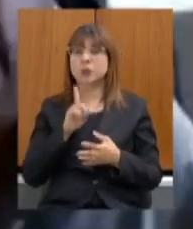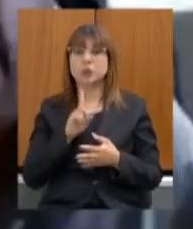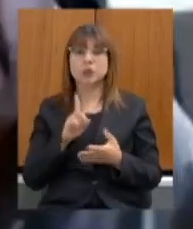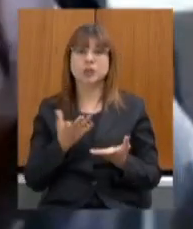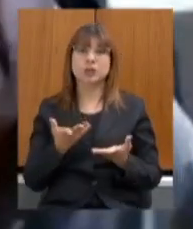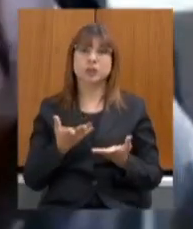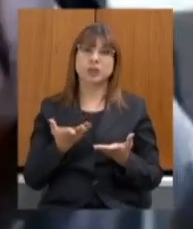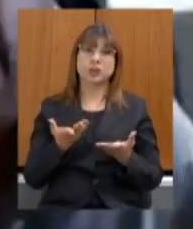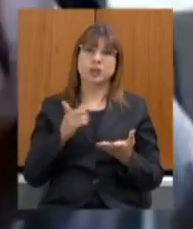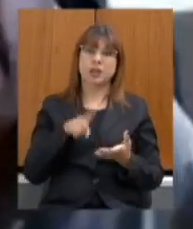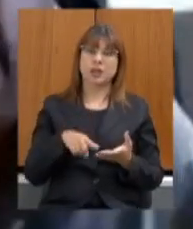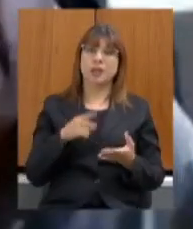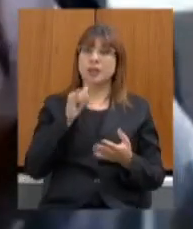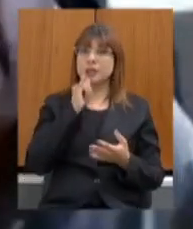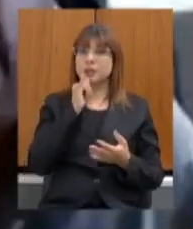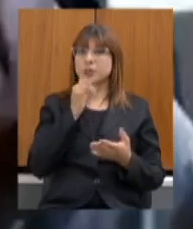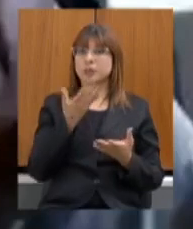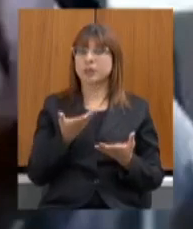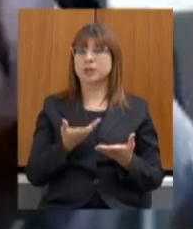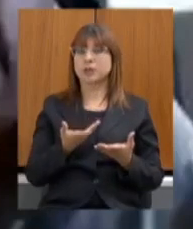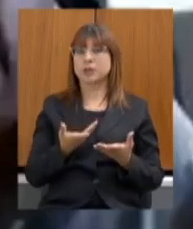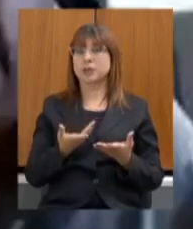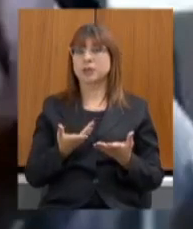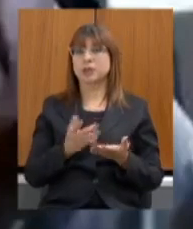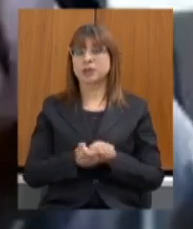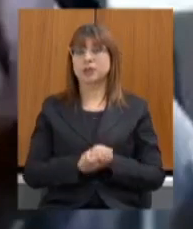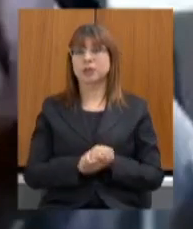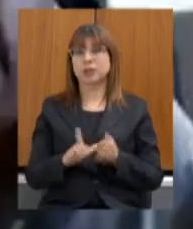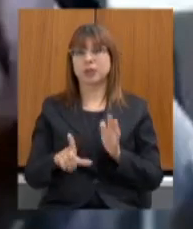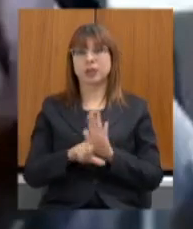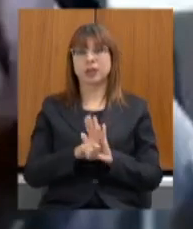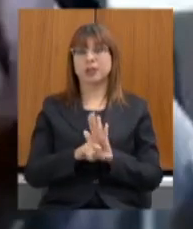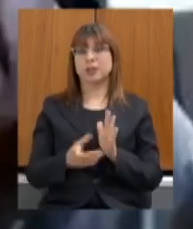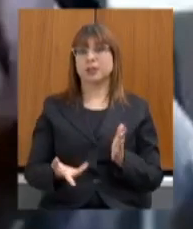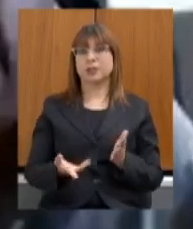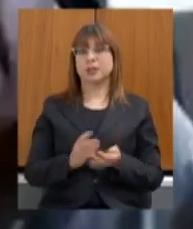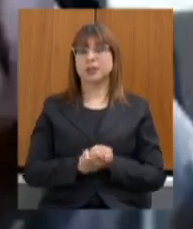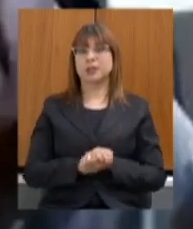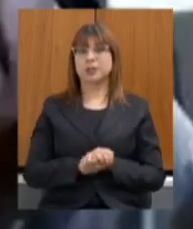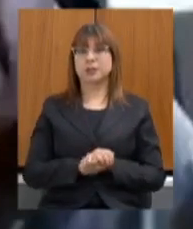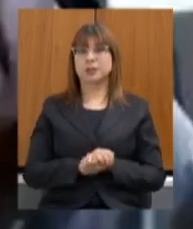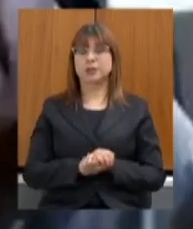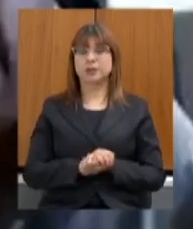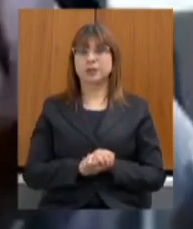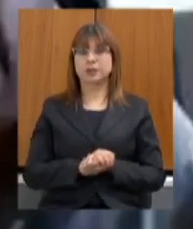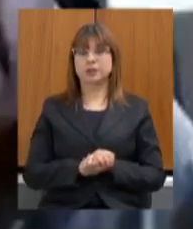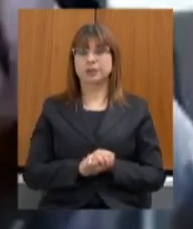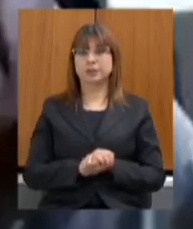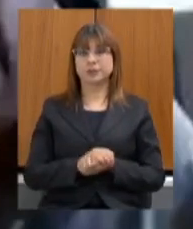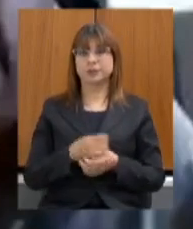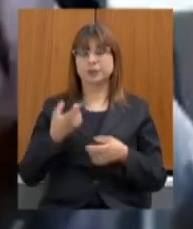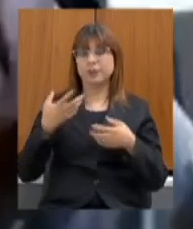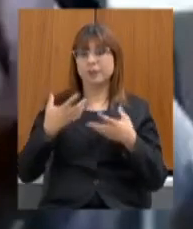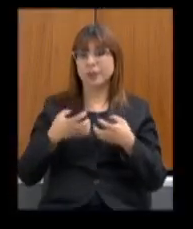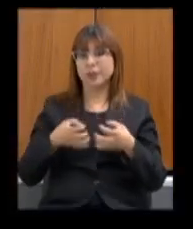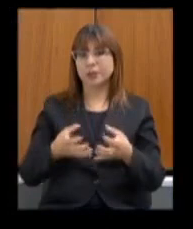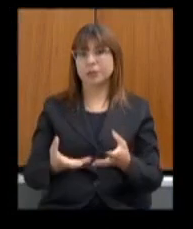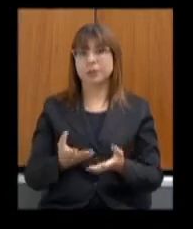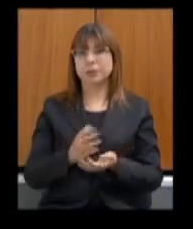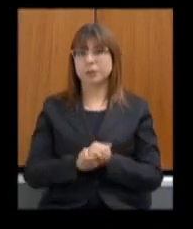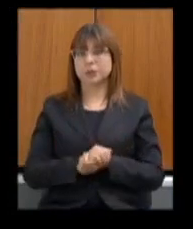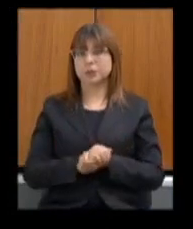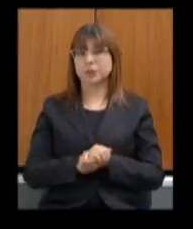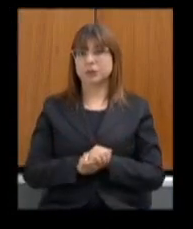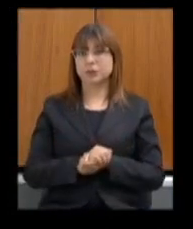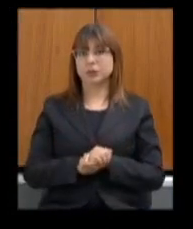com tomos terríveis. A lei da gravidade dá uma se perdoa por isso, quebra perna, quebra o braço, cobre o pescoço, pega a vida.